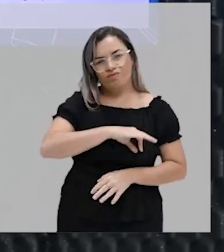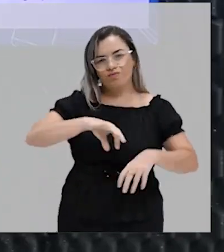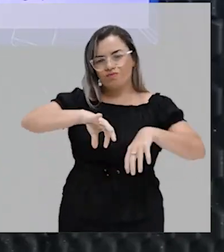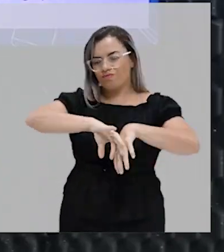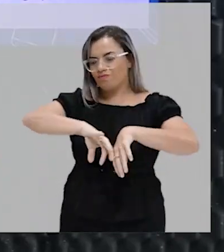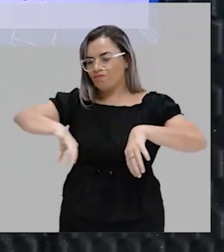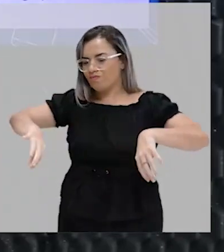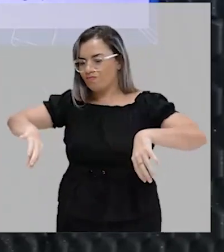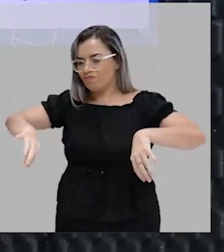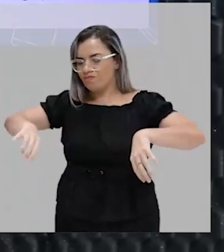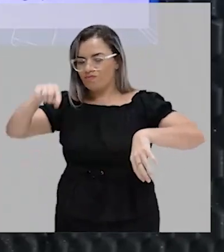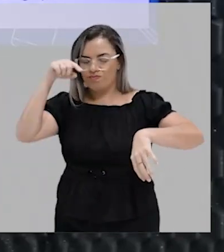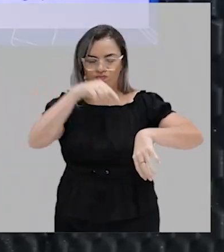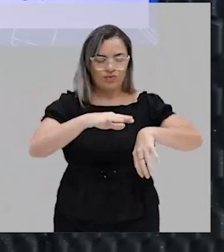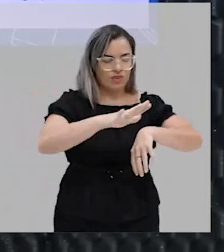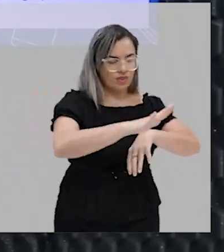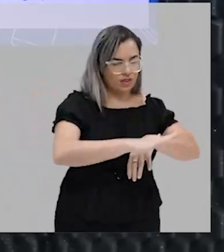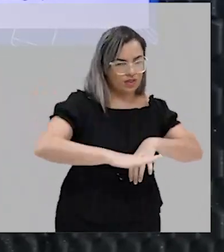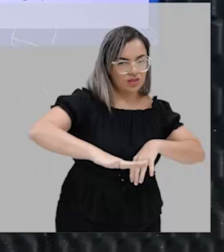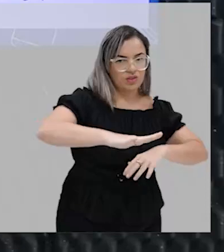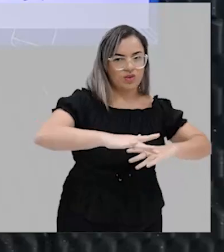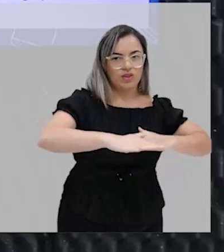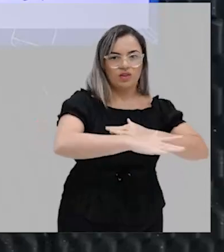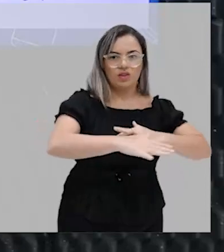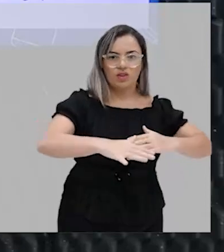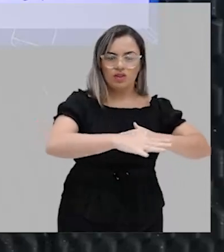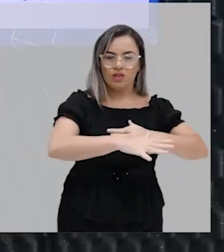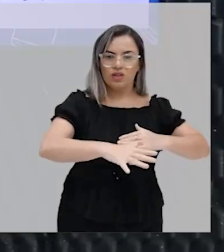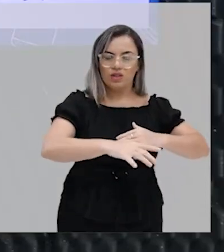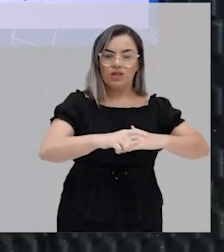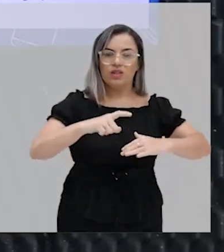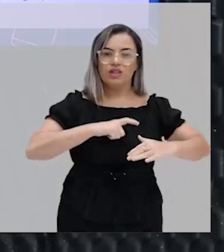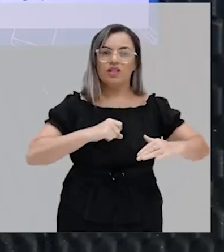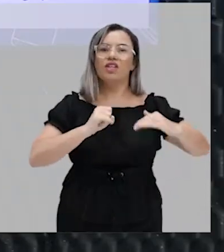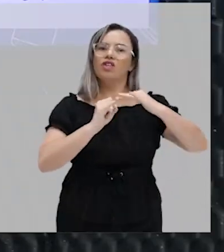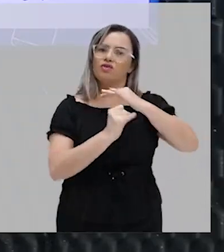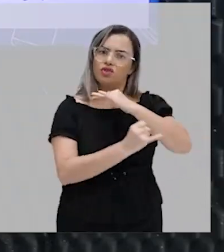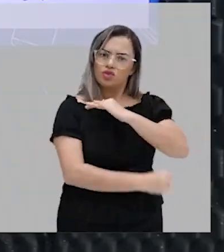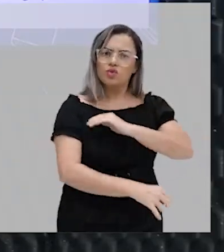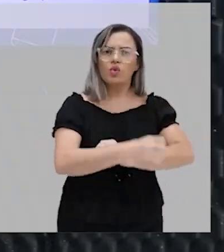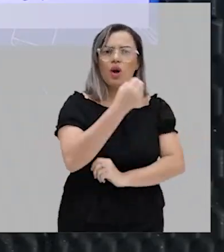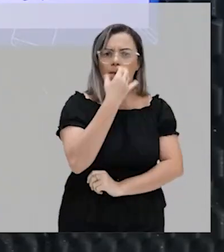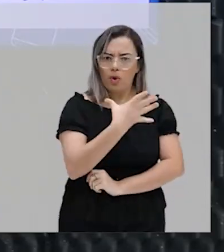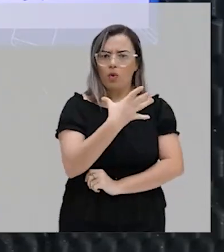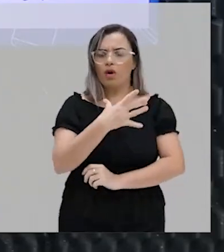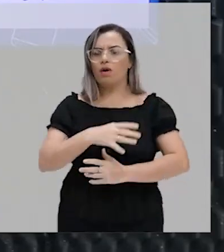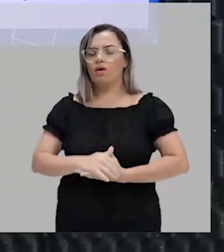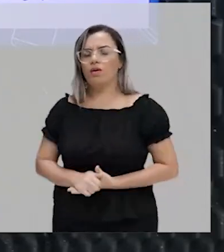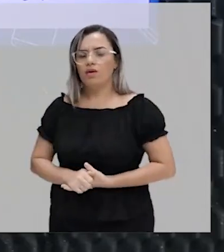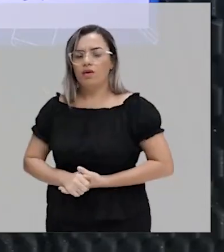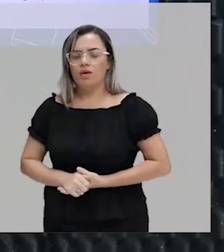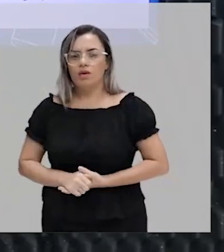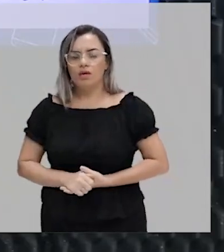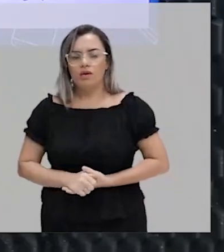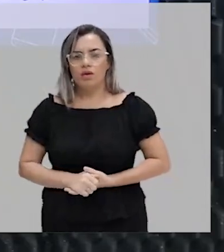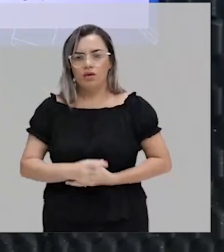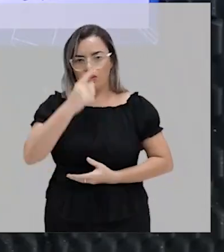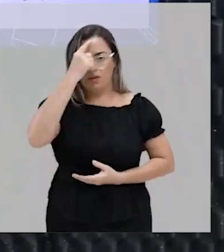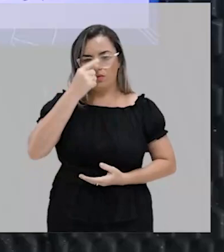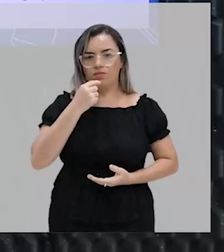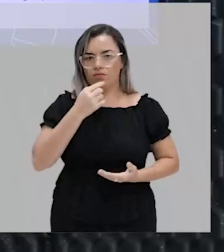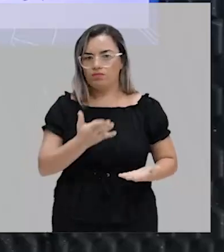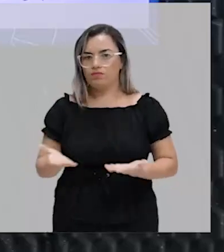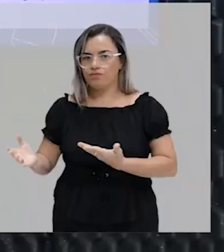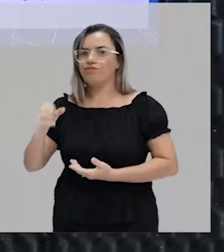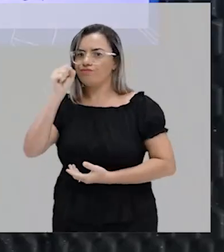zonas centrais, que possuem essa maior infraestrutura. E um elemento muito importante acontece, como por exemplo nessa imagem. Aqui em São Luís